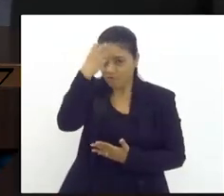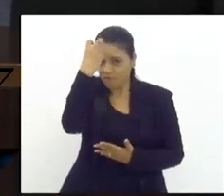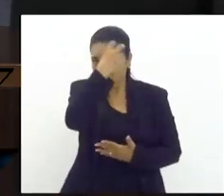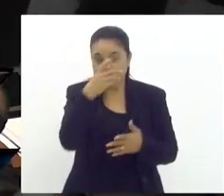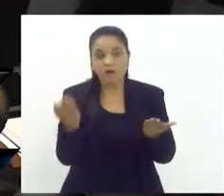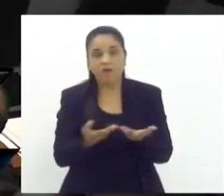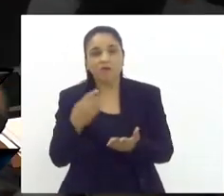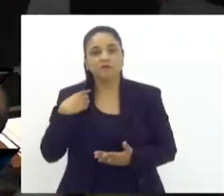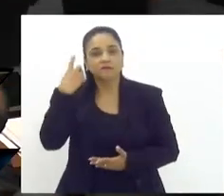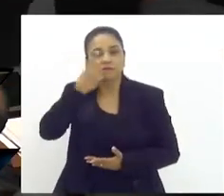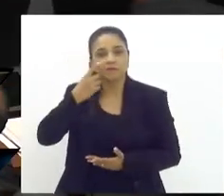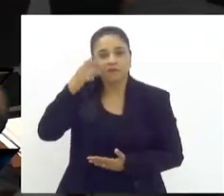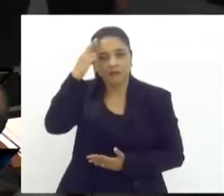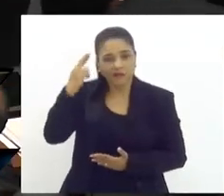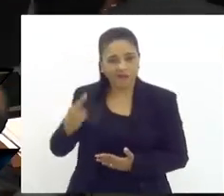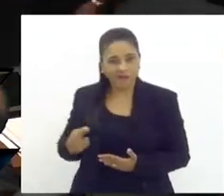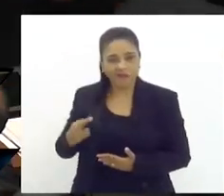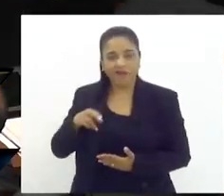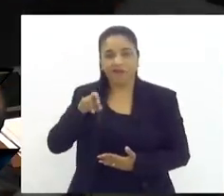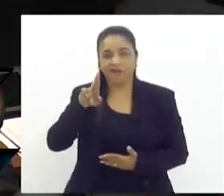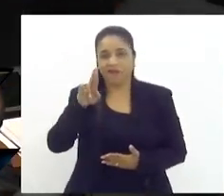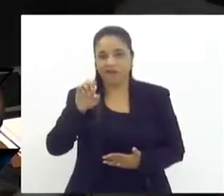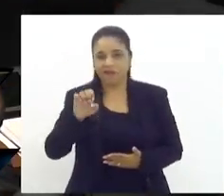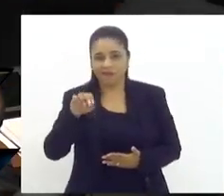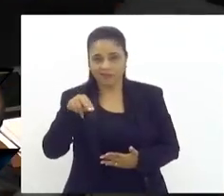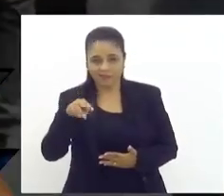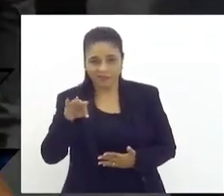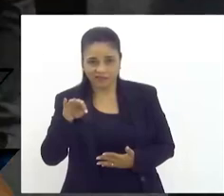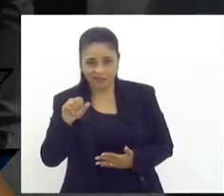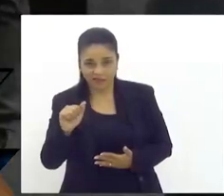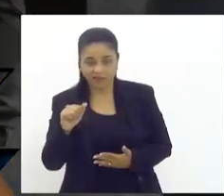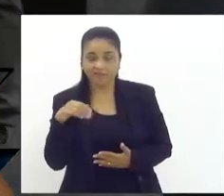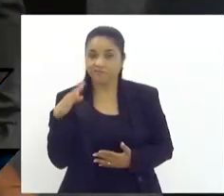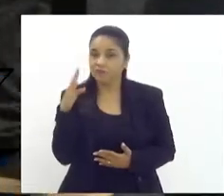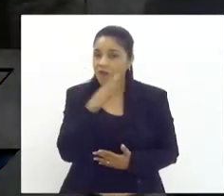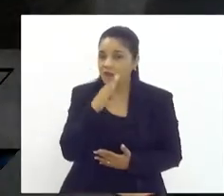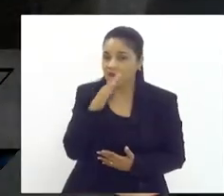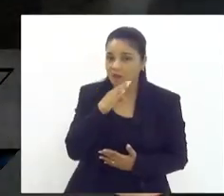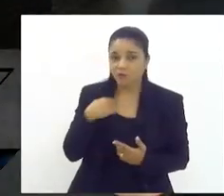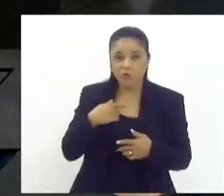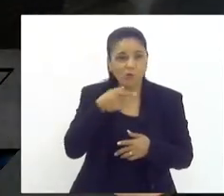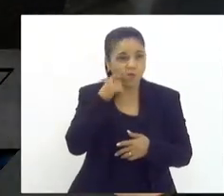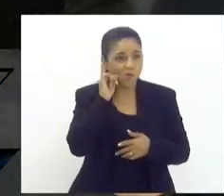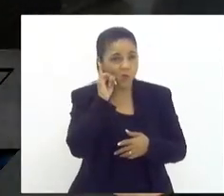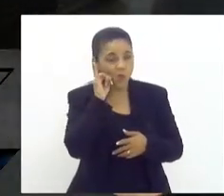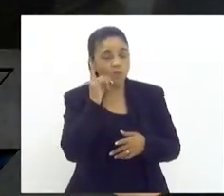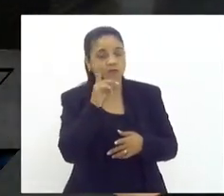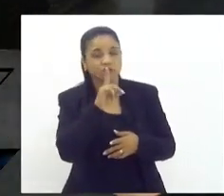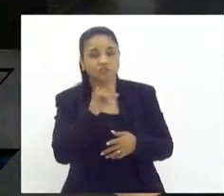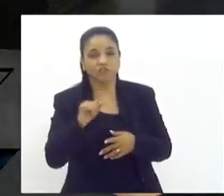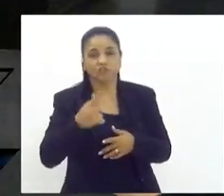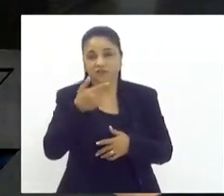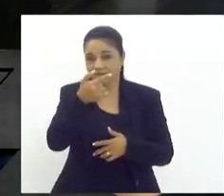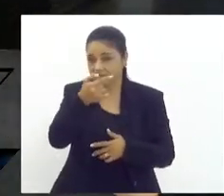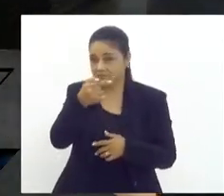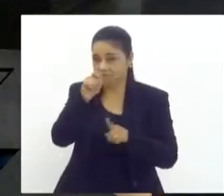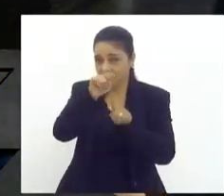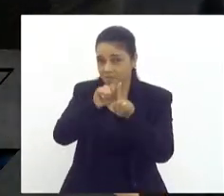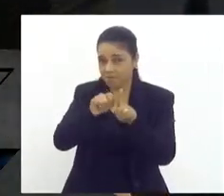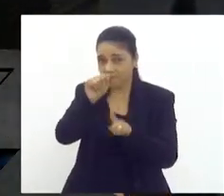senhor presidente muito rápido a gente teve no dia de ontem Sete de Agosto